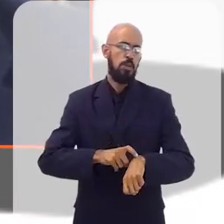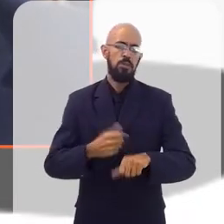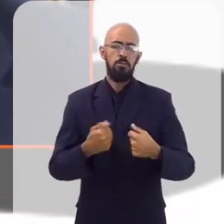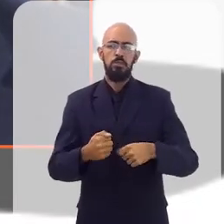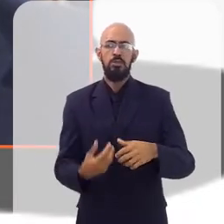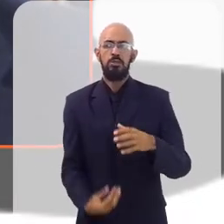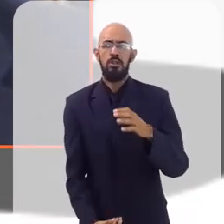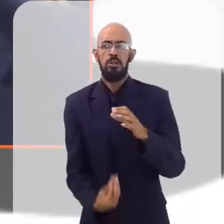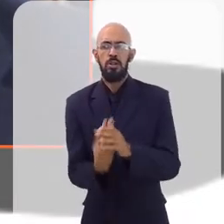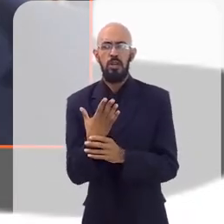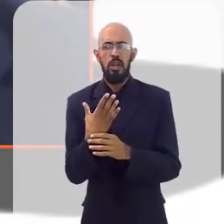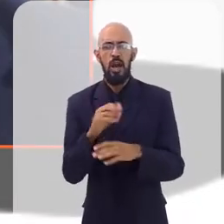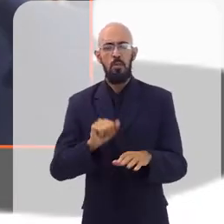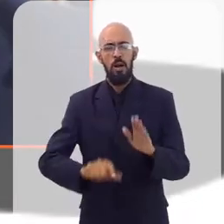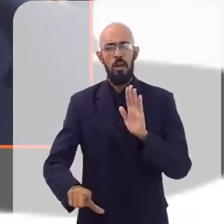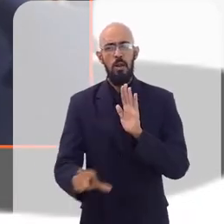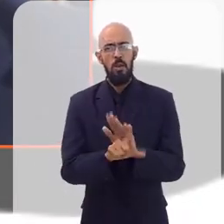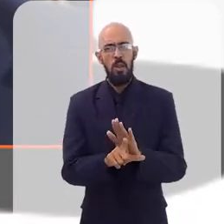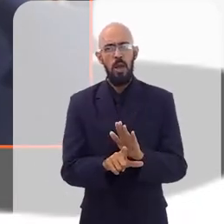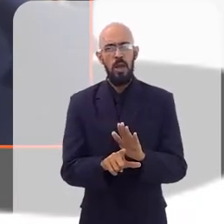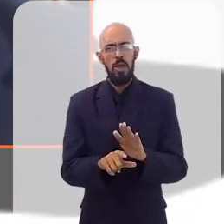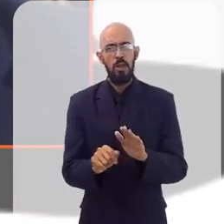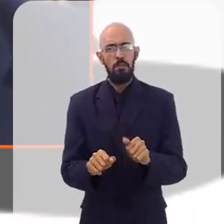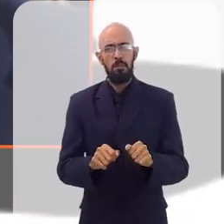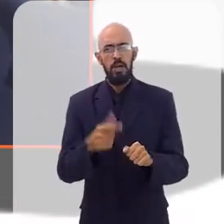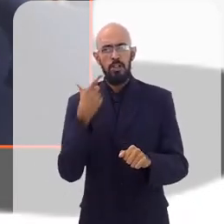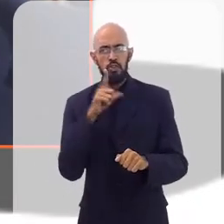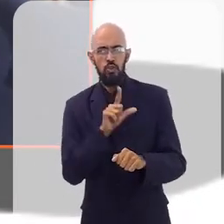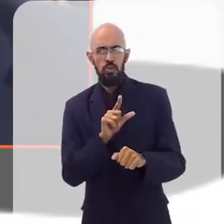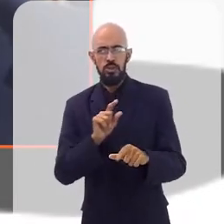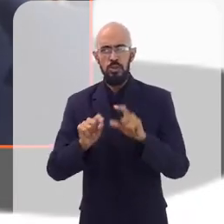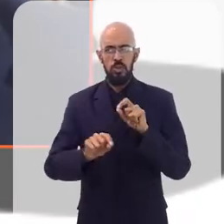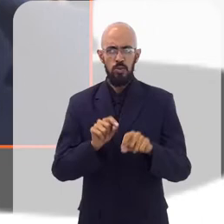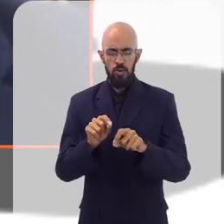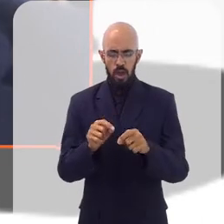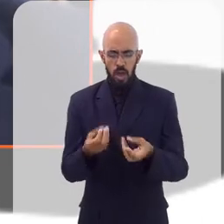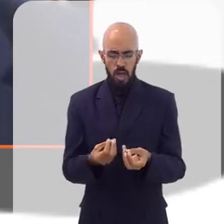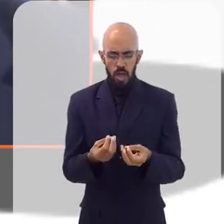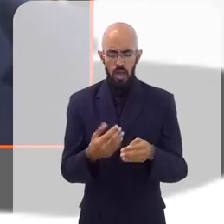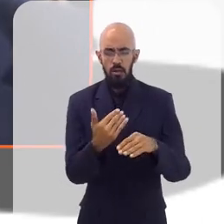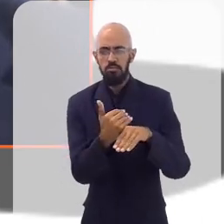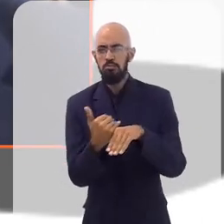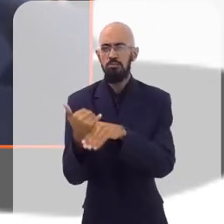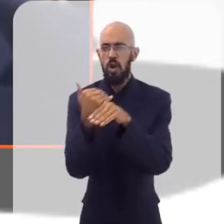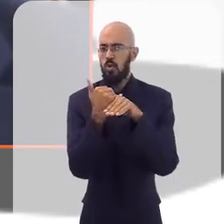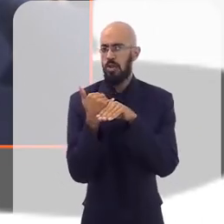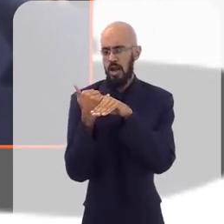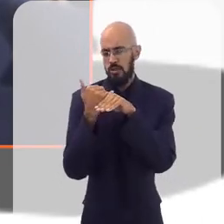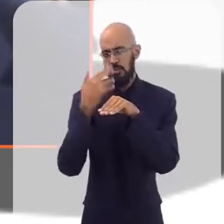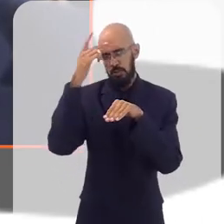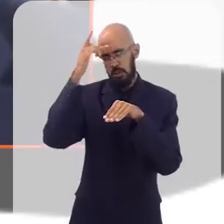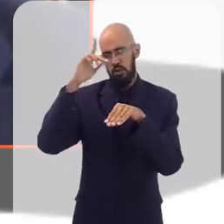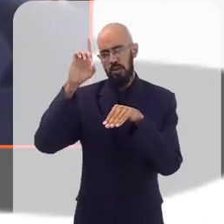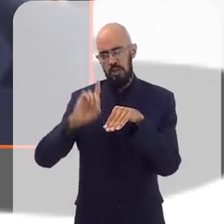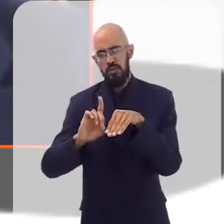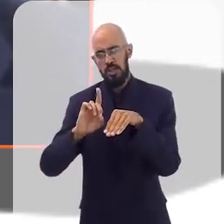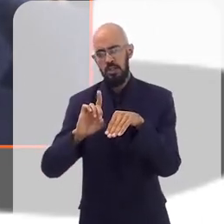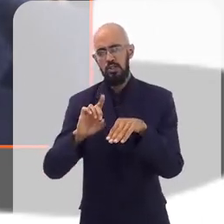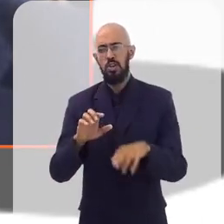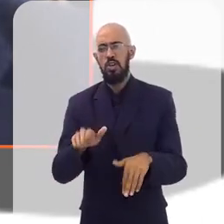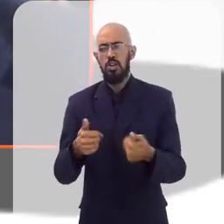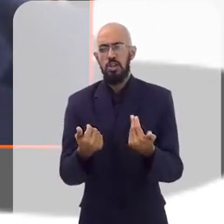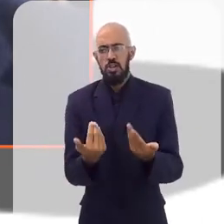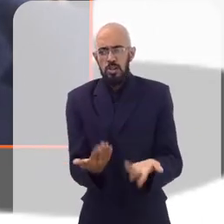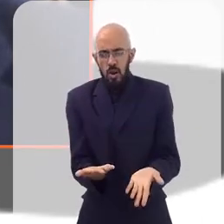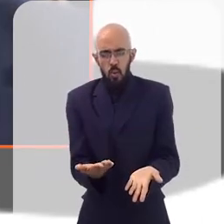momento que você tem criar uma lei para que você possa tá a igualdade para essas pessoas